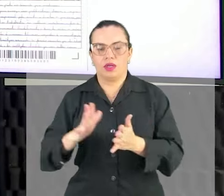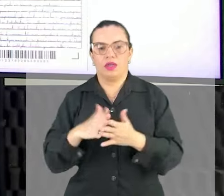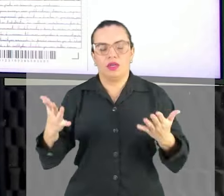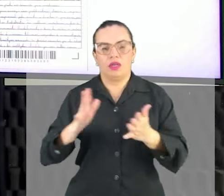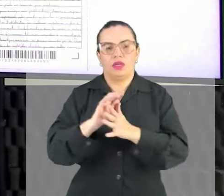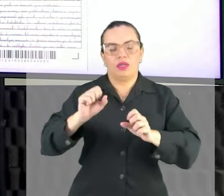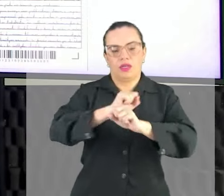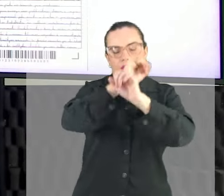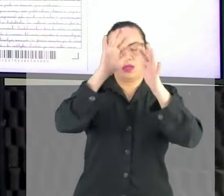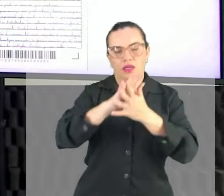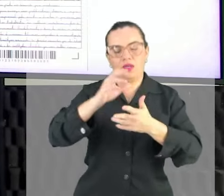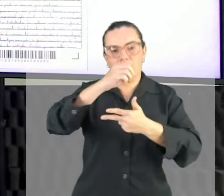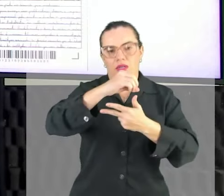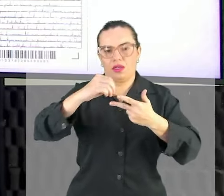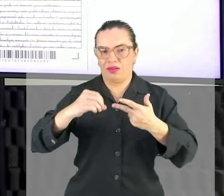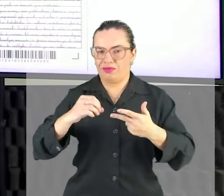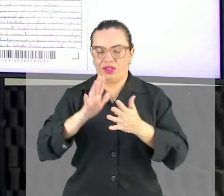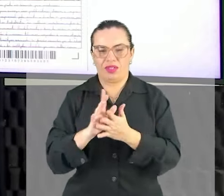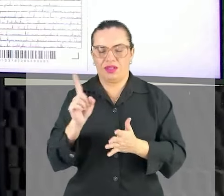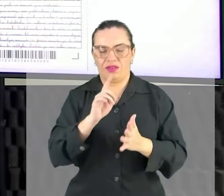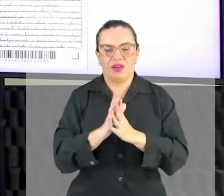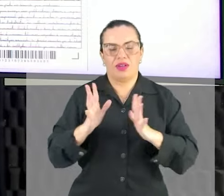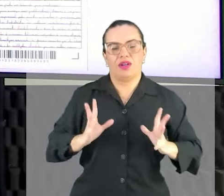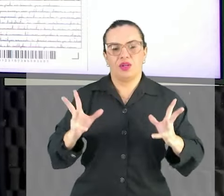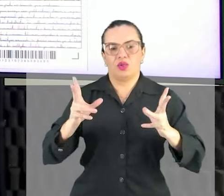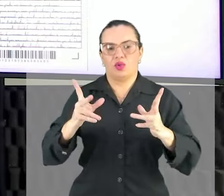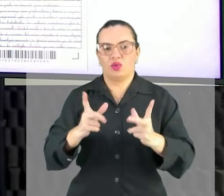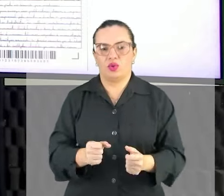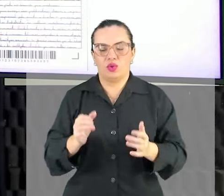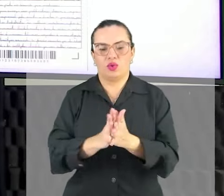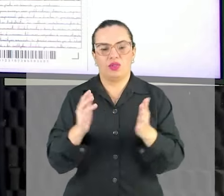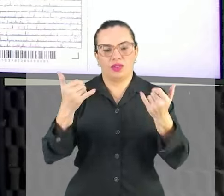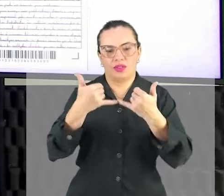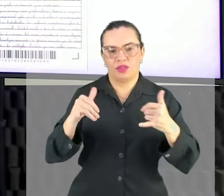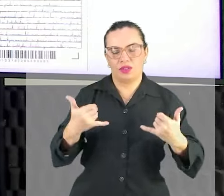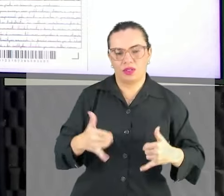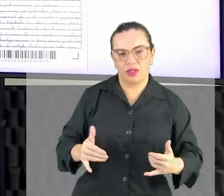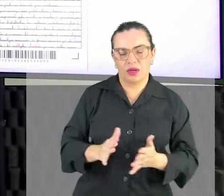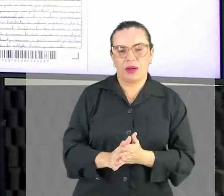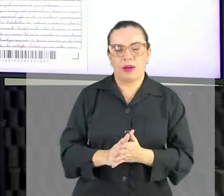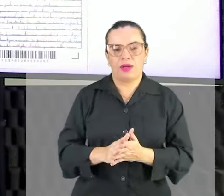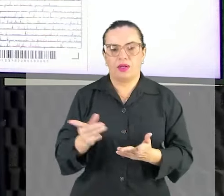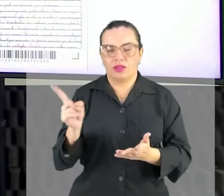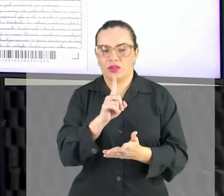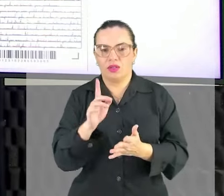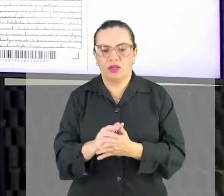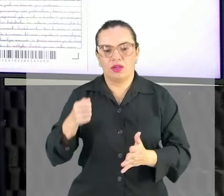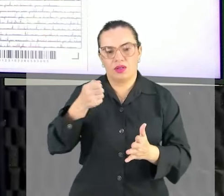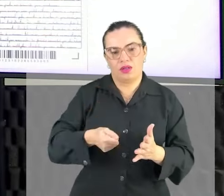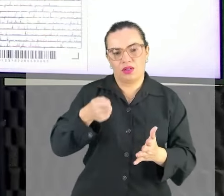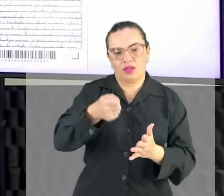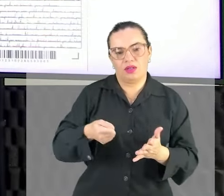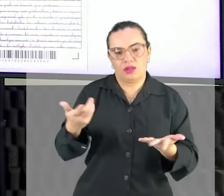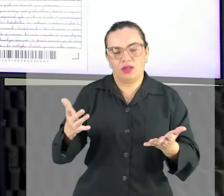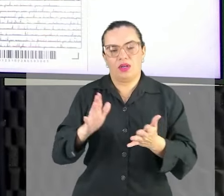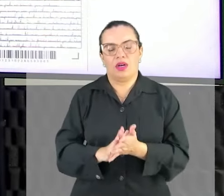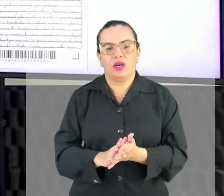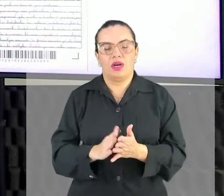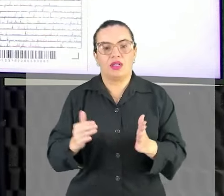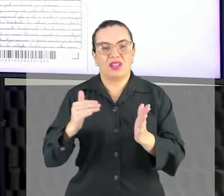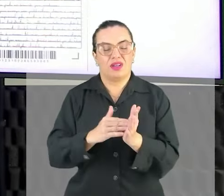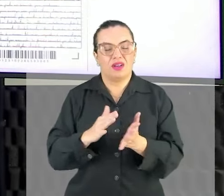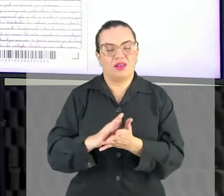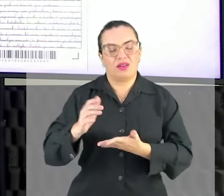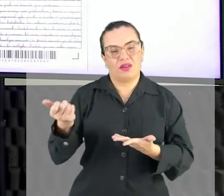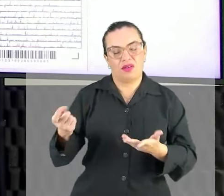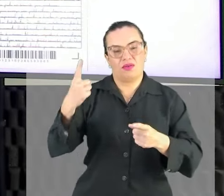para você escrever todas as linhas, isso não é uma obrigatoriedade, porque se você escreve 8, a sua redação já é